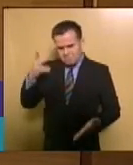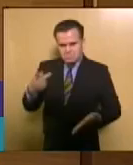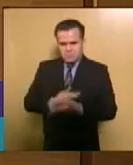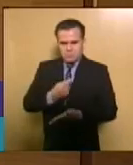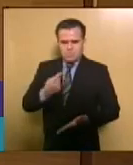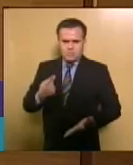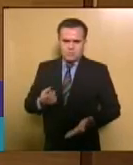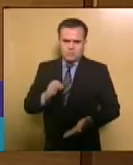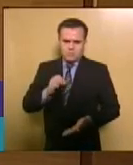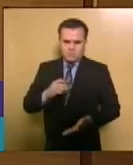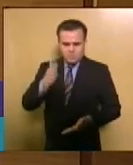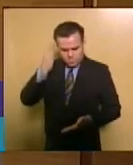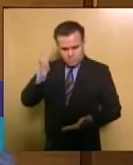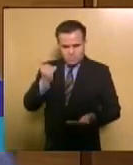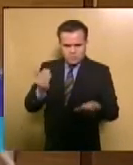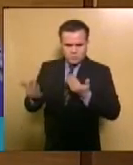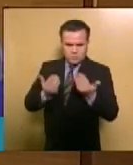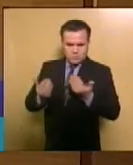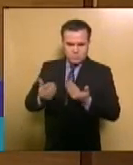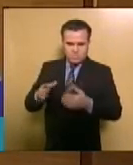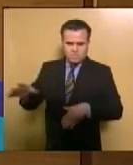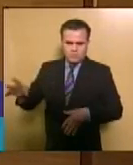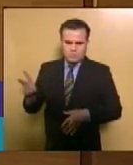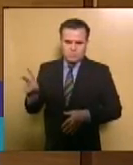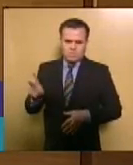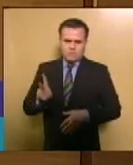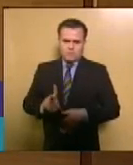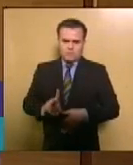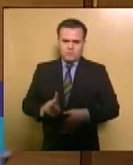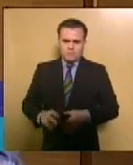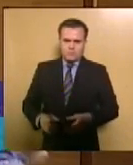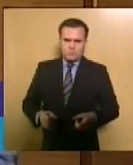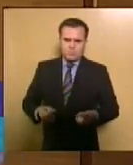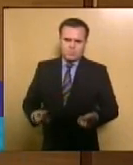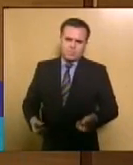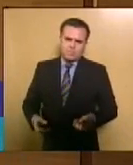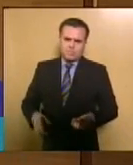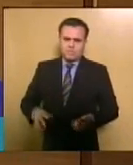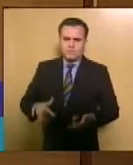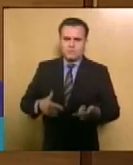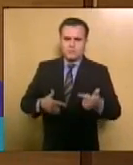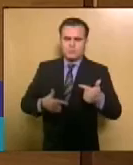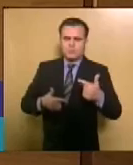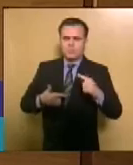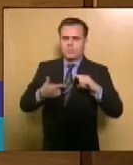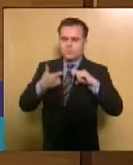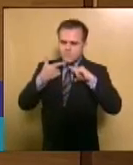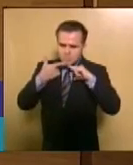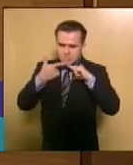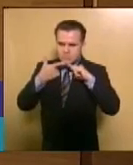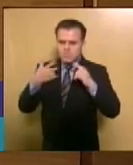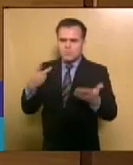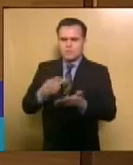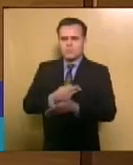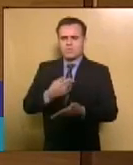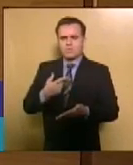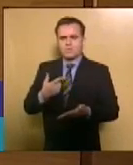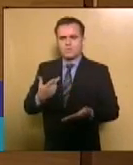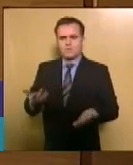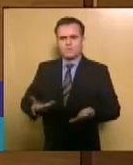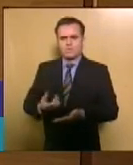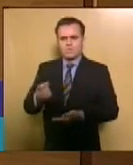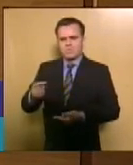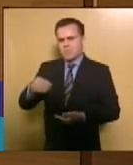faz um tratamento psiquiátrico entra em uma transição de bipolaridade ou o que seja e hoje ele não